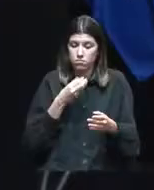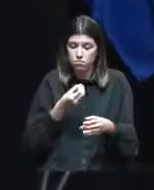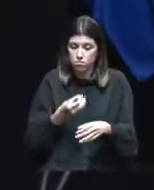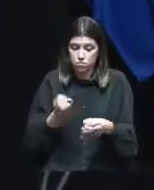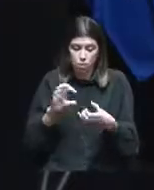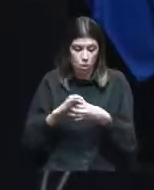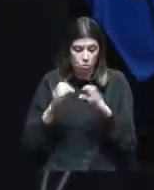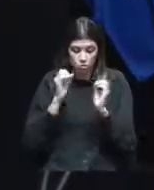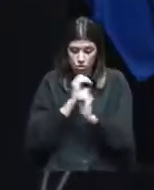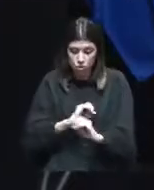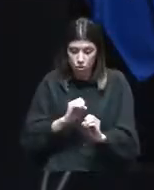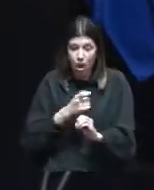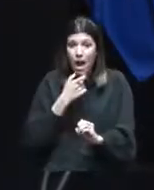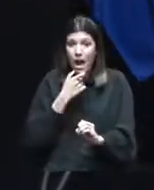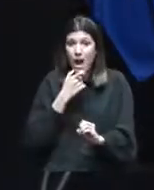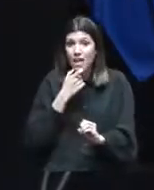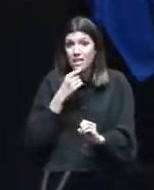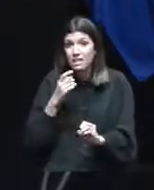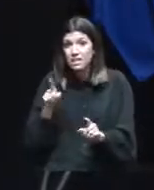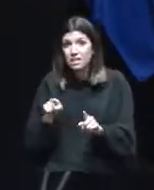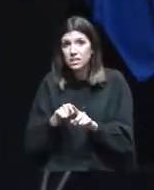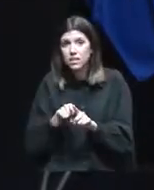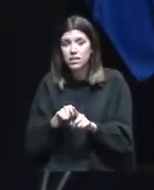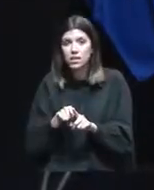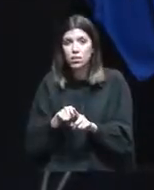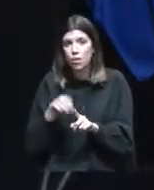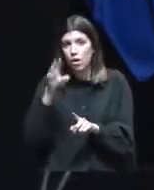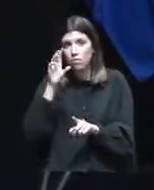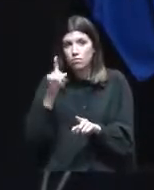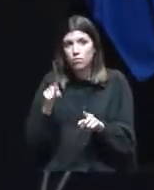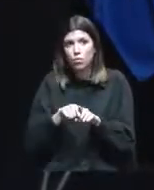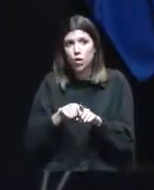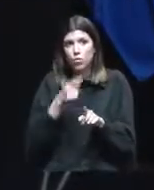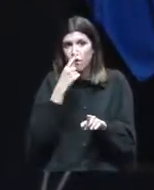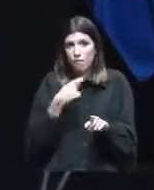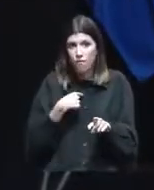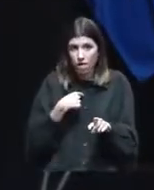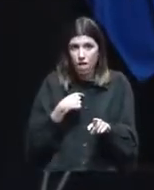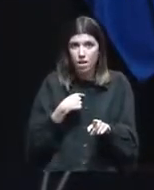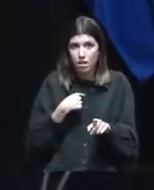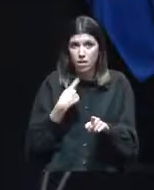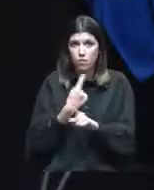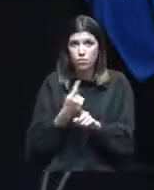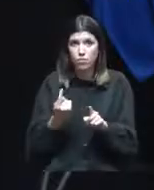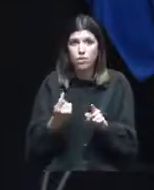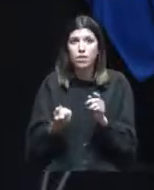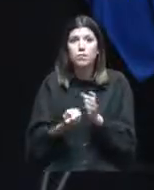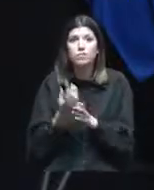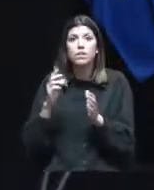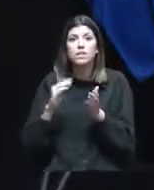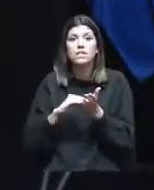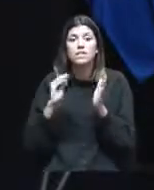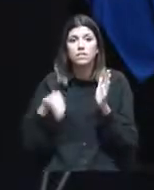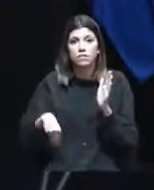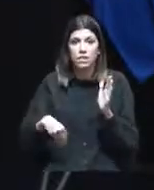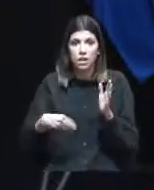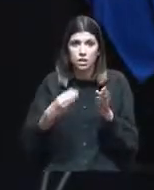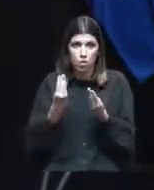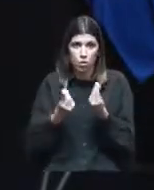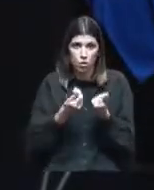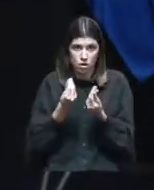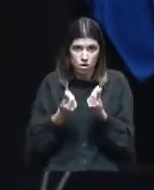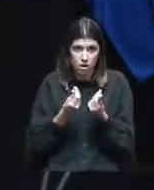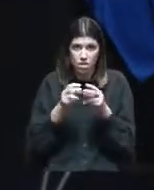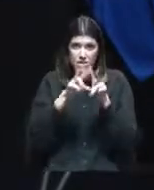inaceitável quando esse regime jurídico vem preencher uma lacuna no quadro legislativo ao prever a emissão de um certificado de qualidade